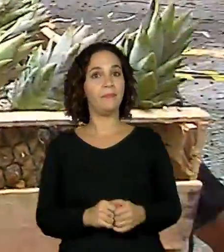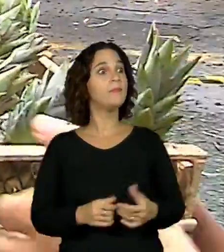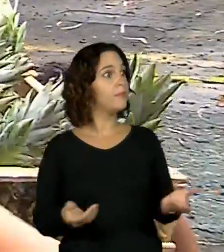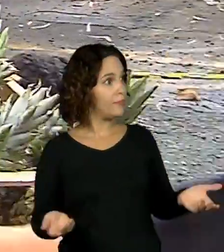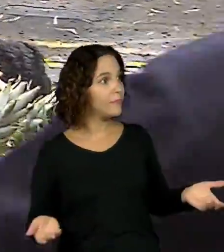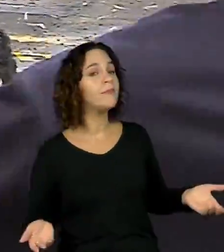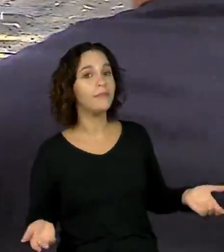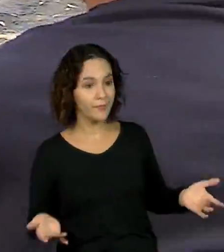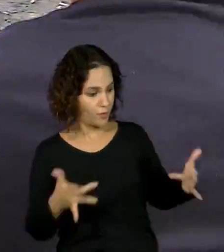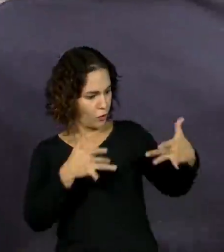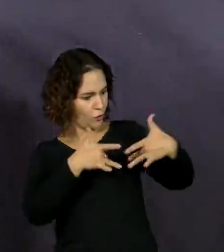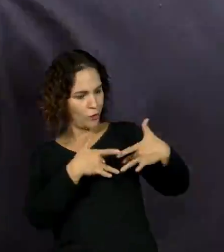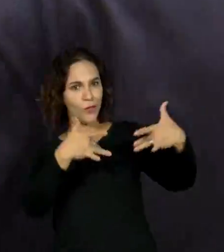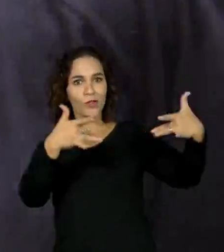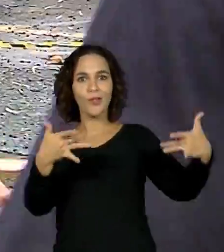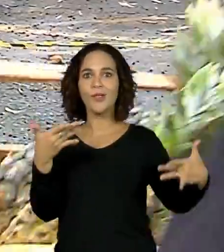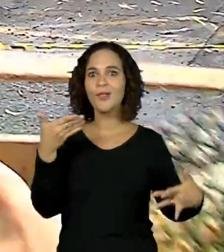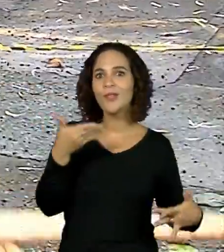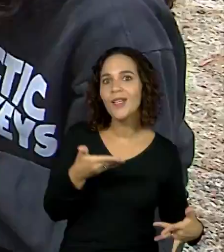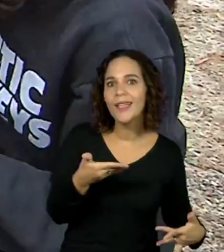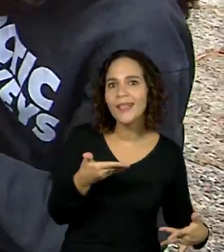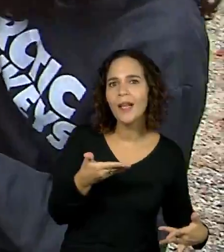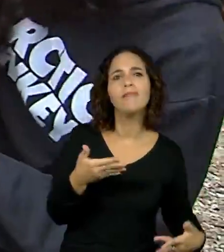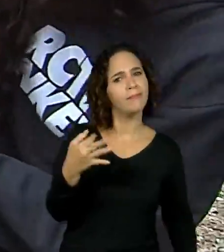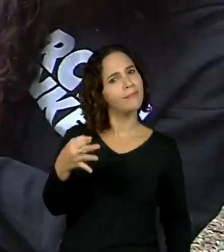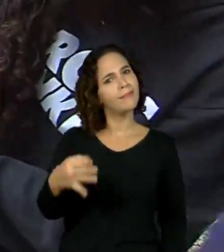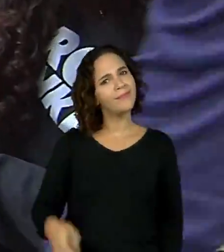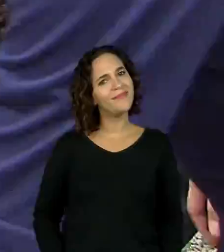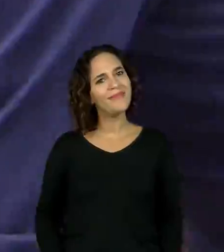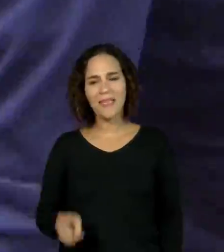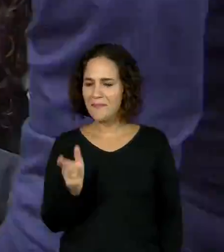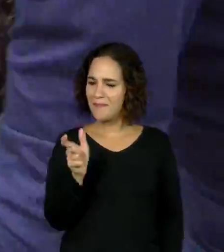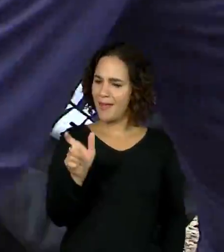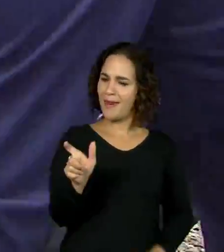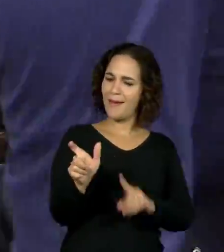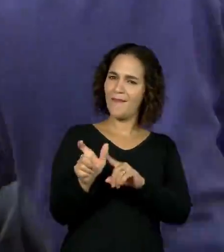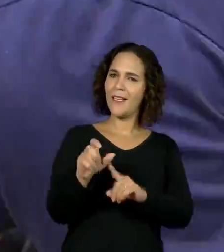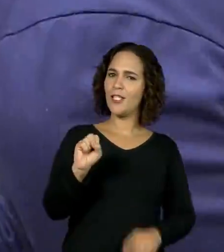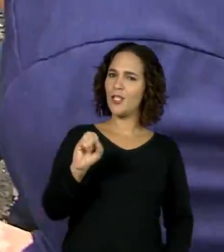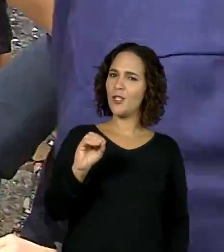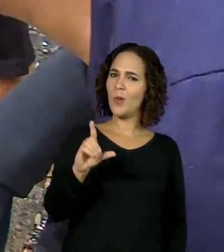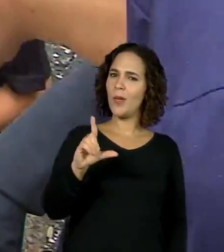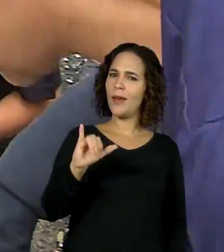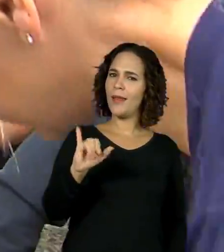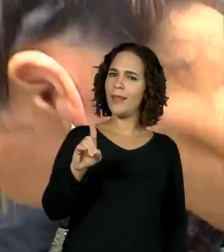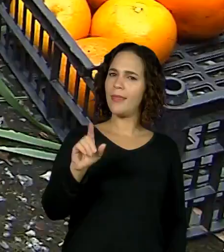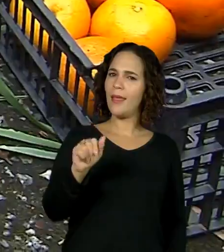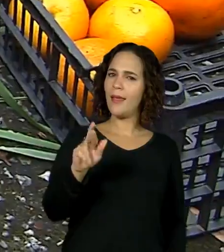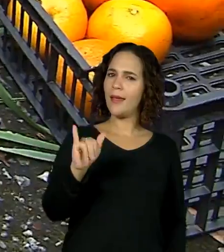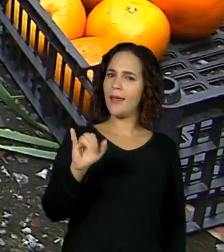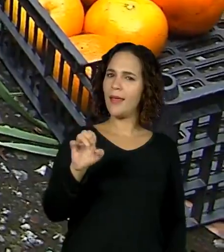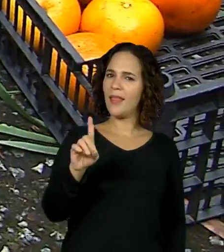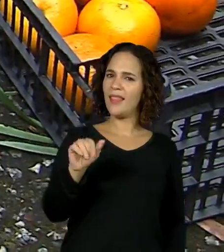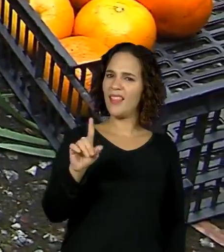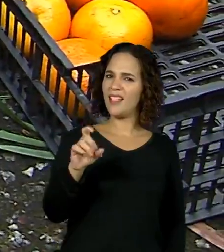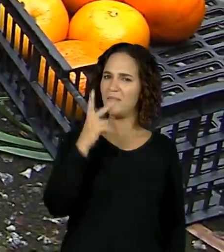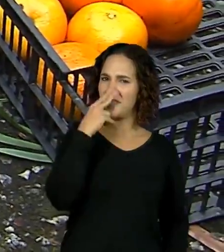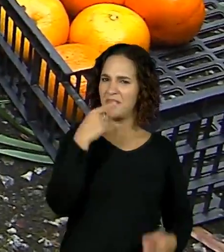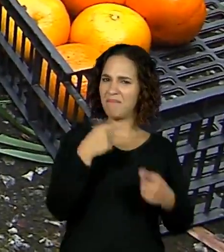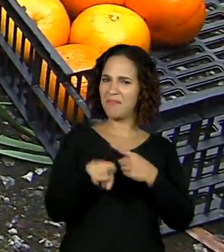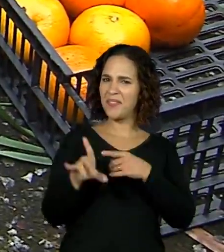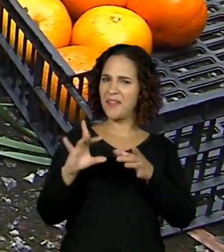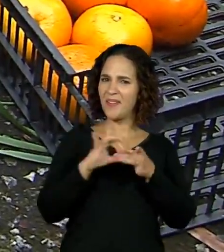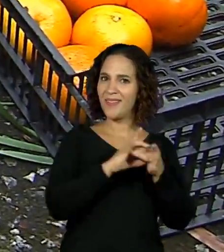Exatamente, solidariedade. Essa palavra parece estar fora de contexto, mas é ela que se